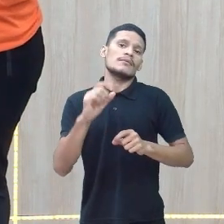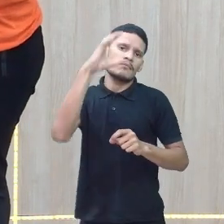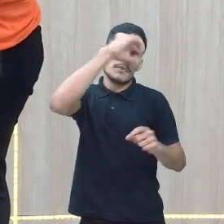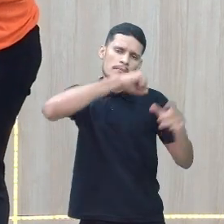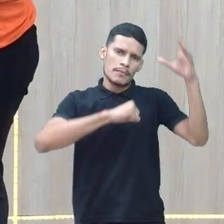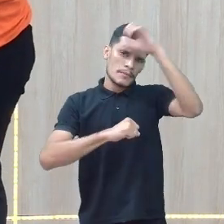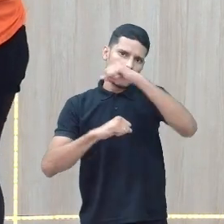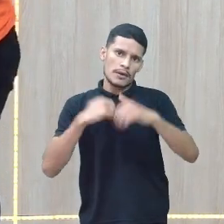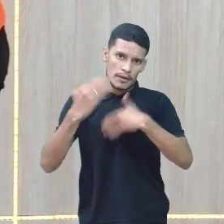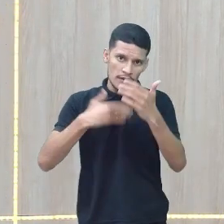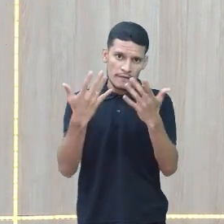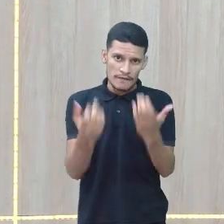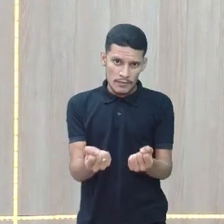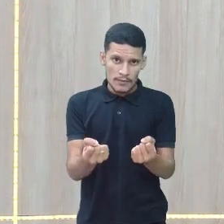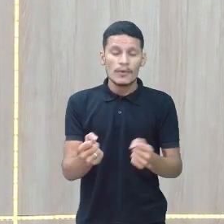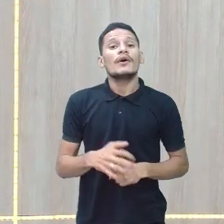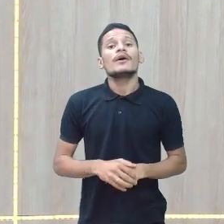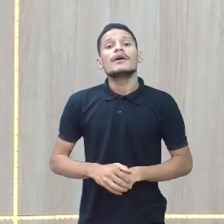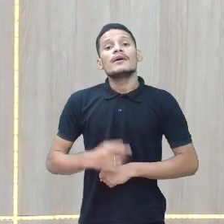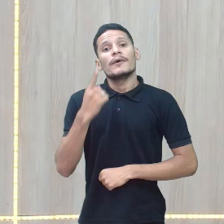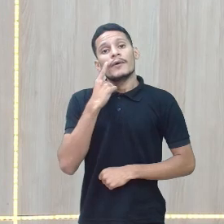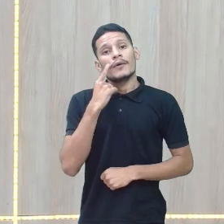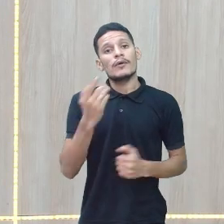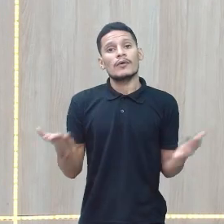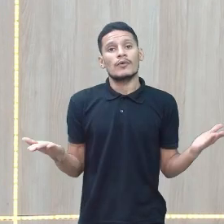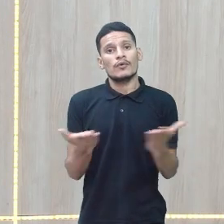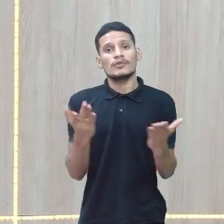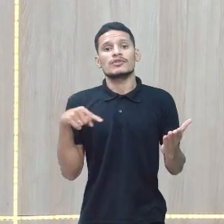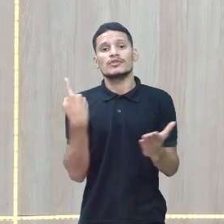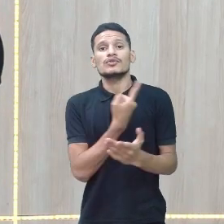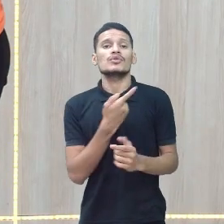juntos. Hoje, nós estaremos